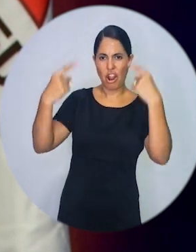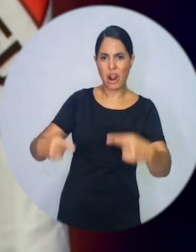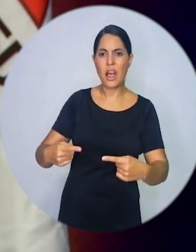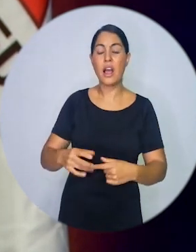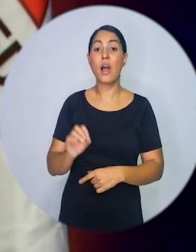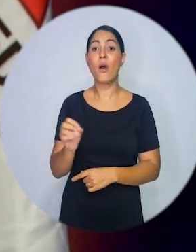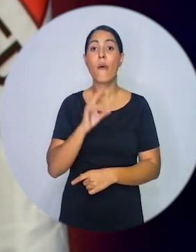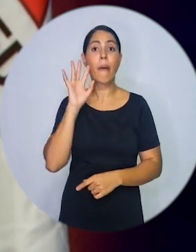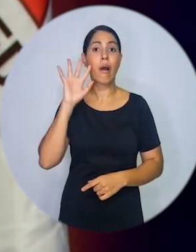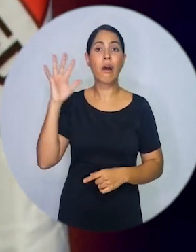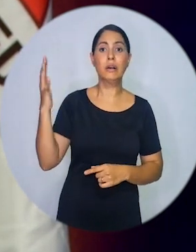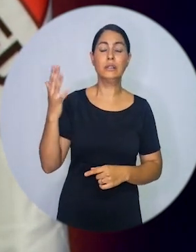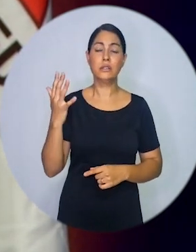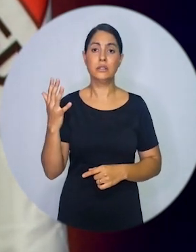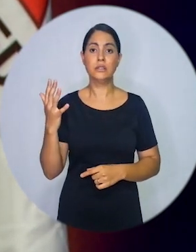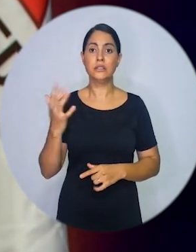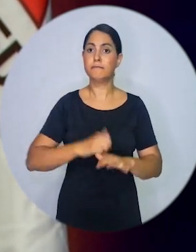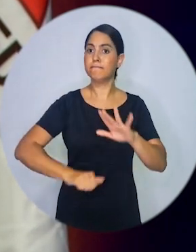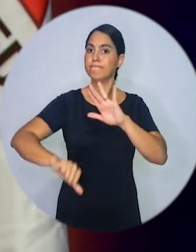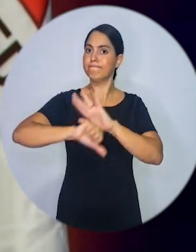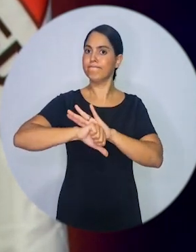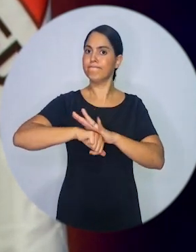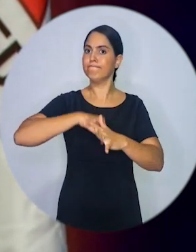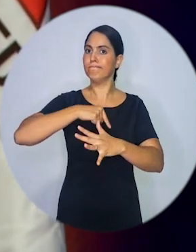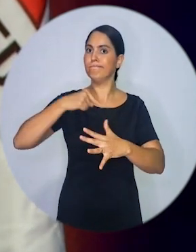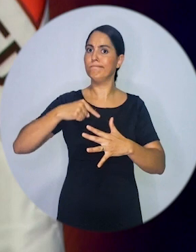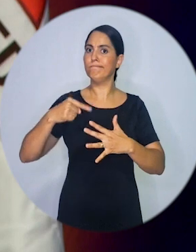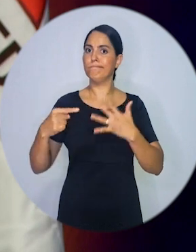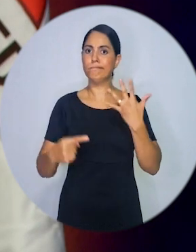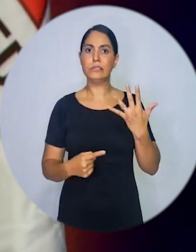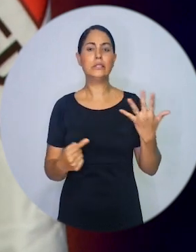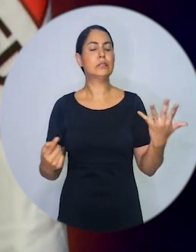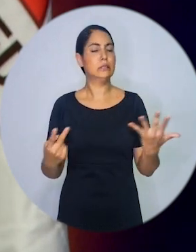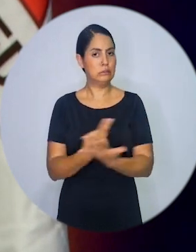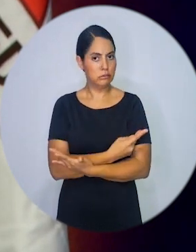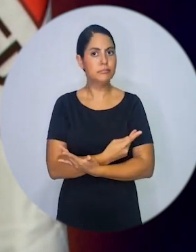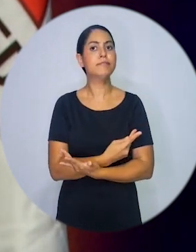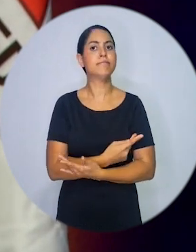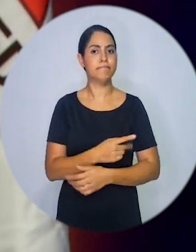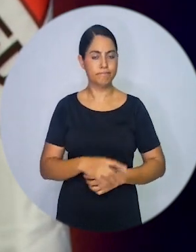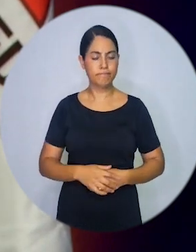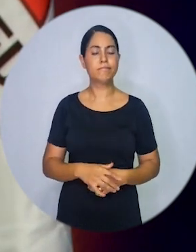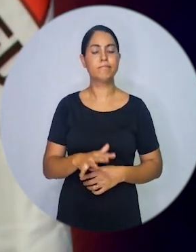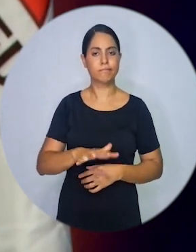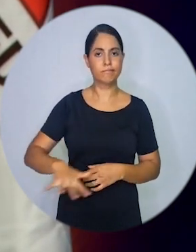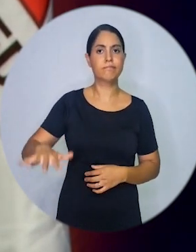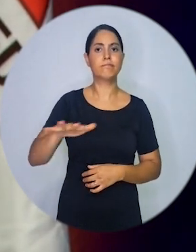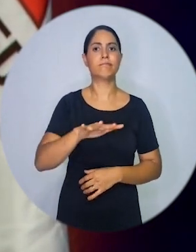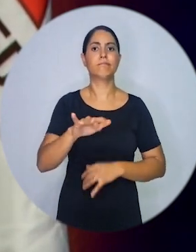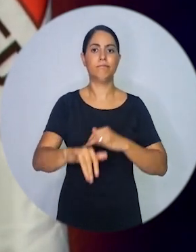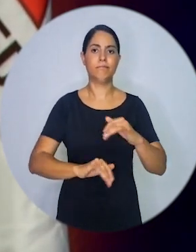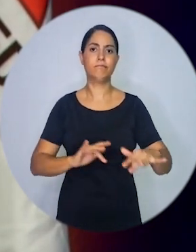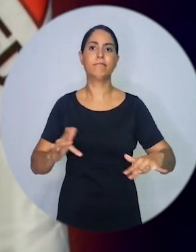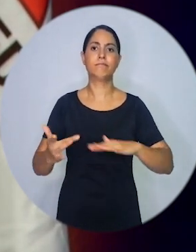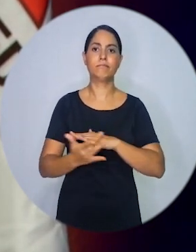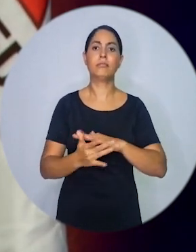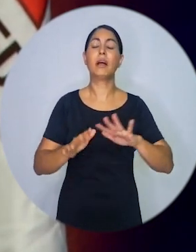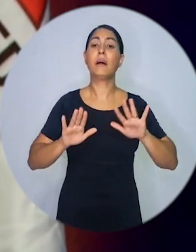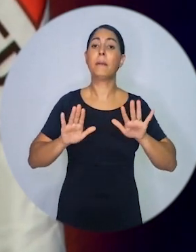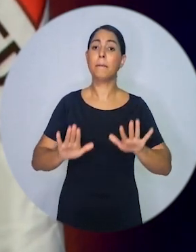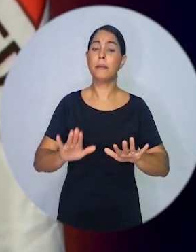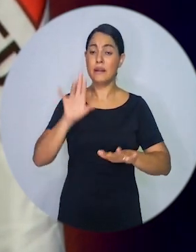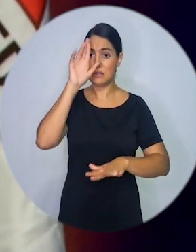agressão e, muitas vezes, o cometimento de crimes nesse mesmo ambiente